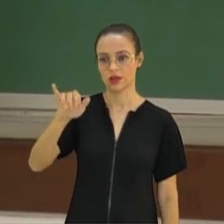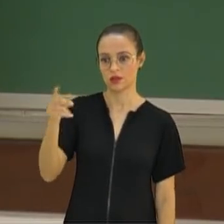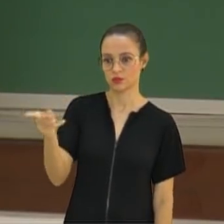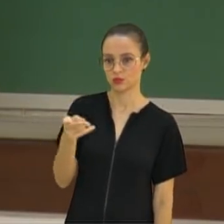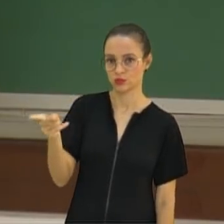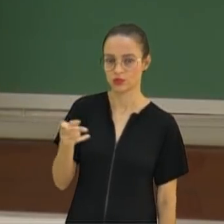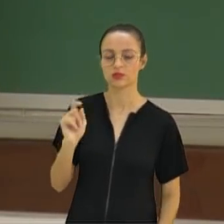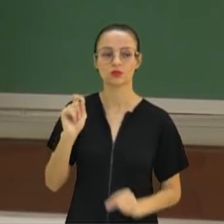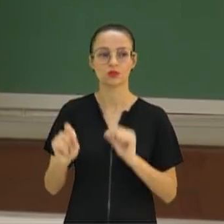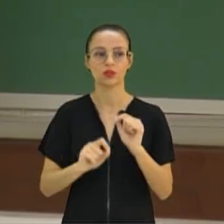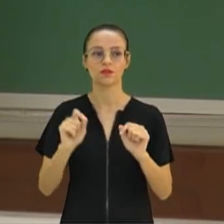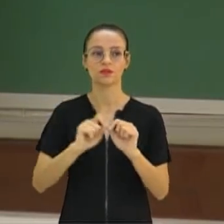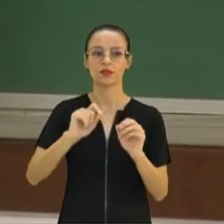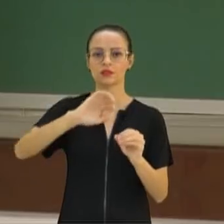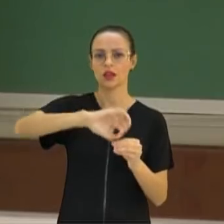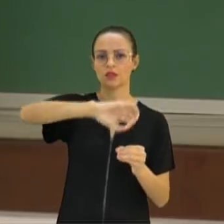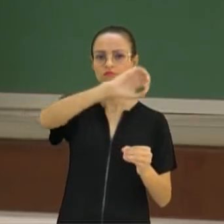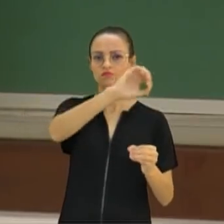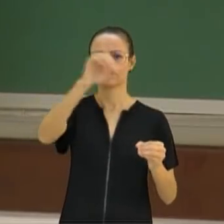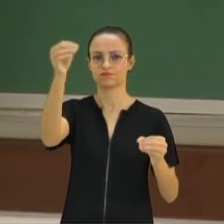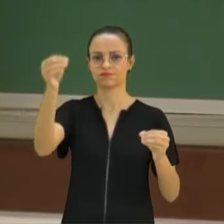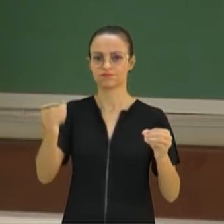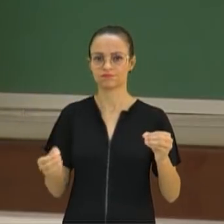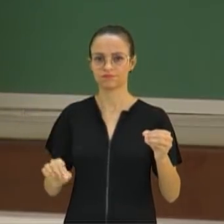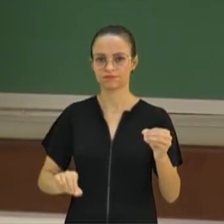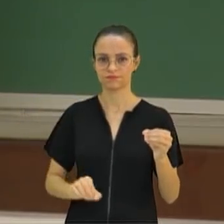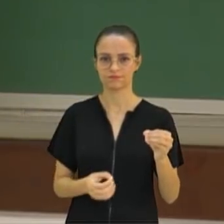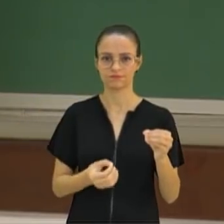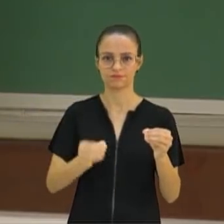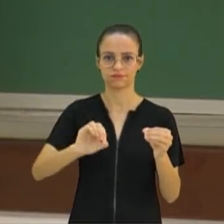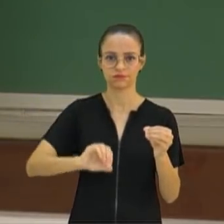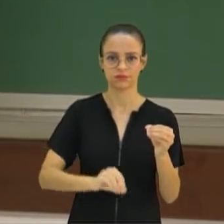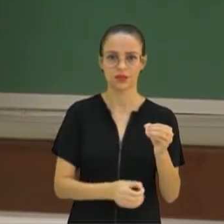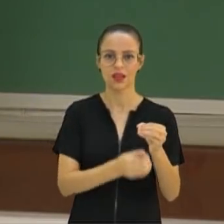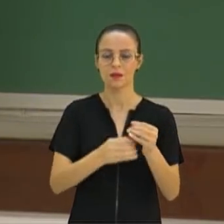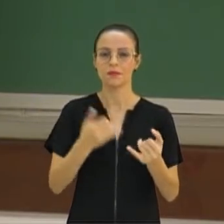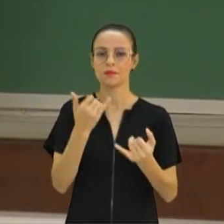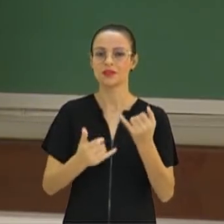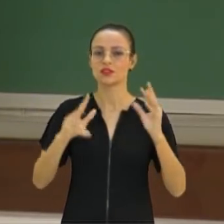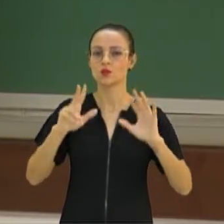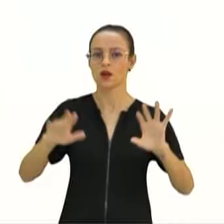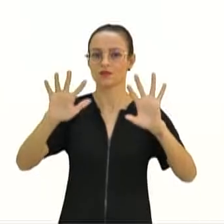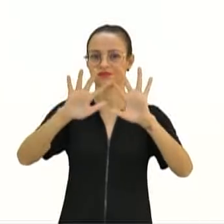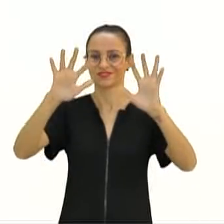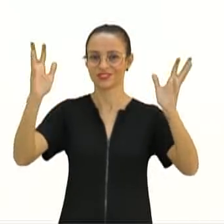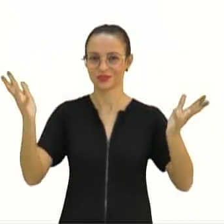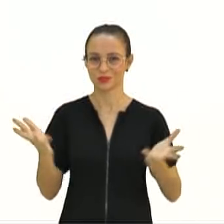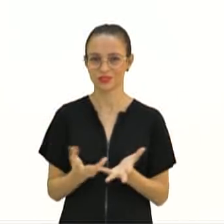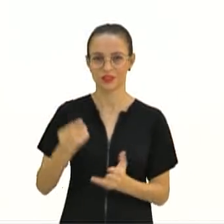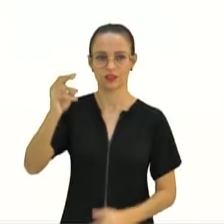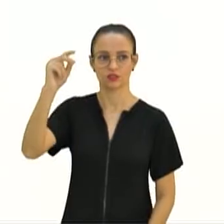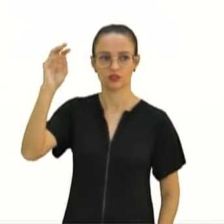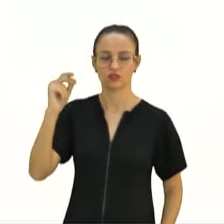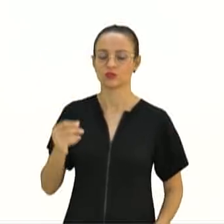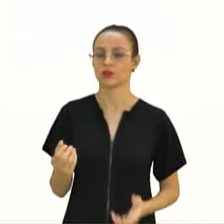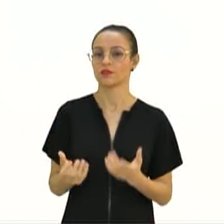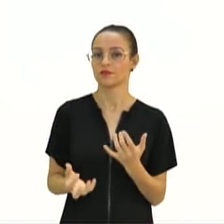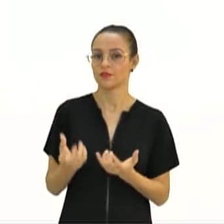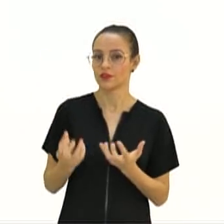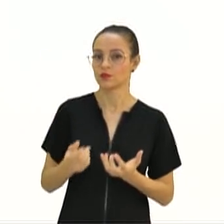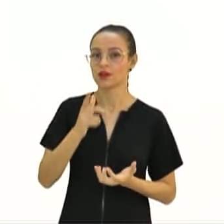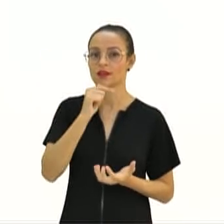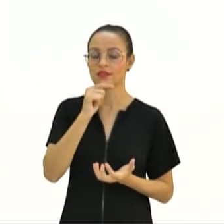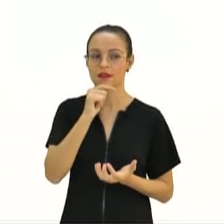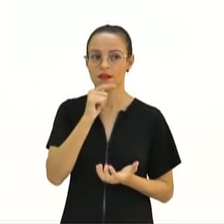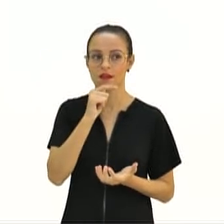construíram um sistema semelhante, tentando imitar as condições da atmosfera primitiva. A fervura da água,